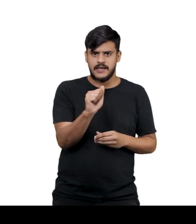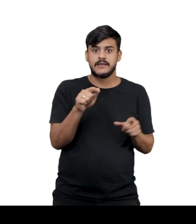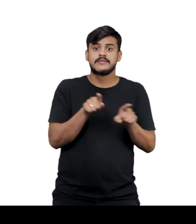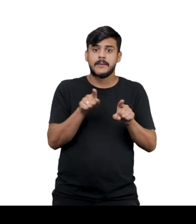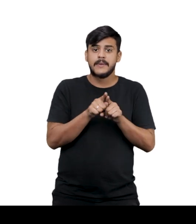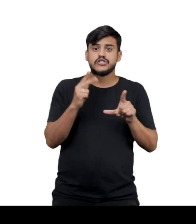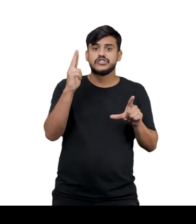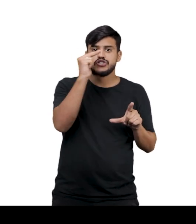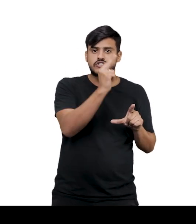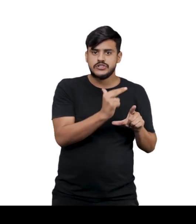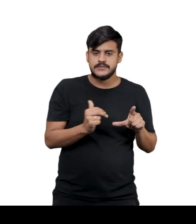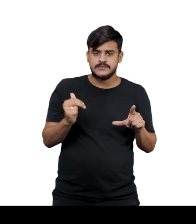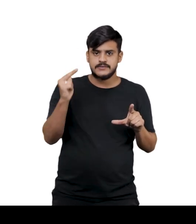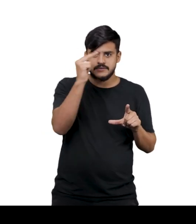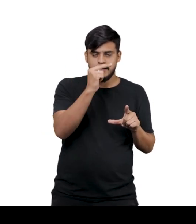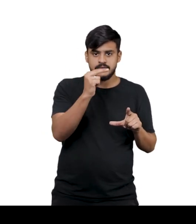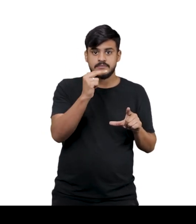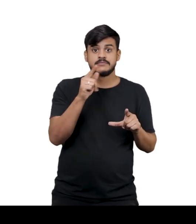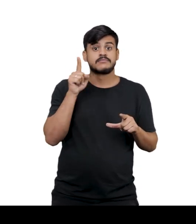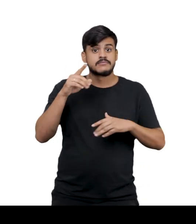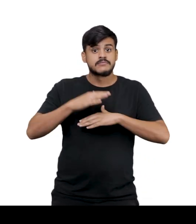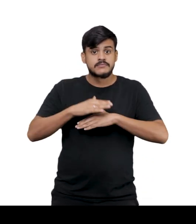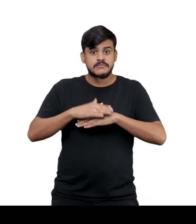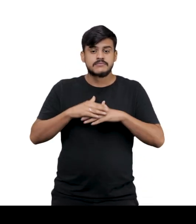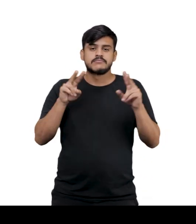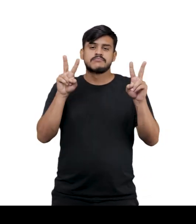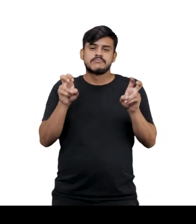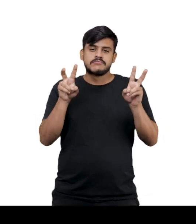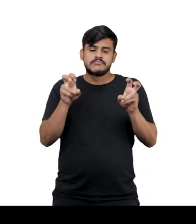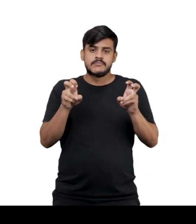camurça, combinados a tinta acrílica,